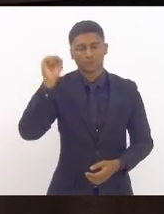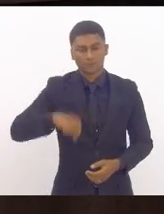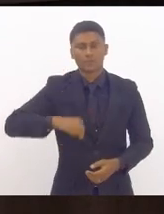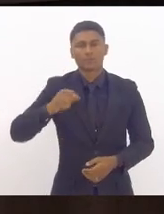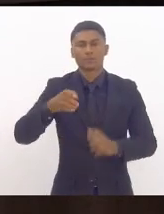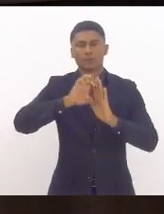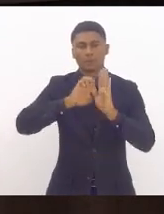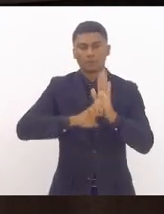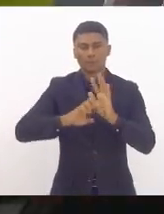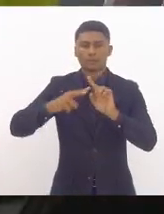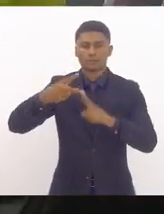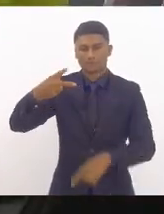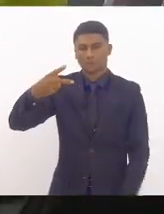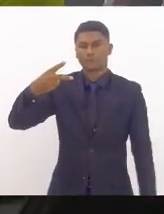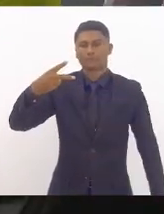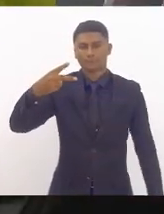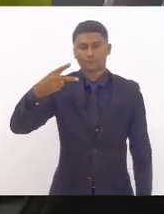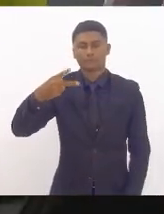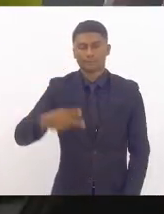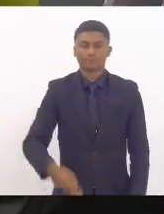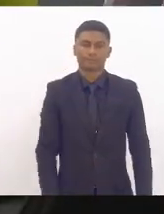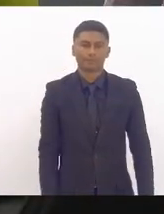duas emendas.